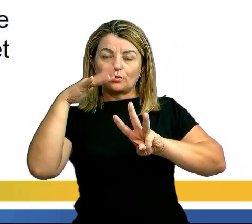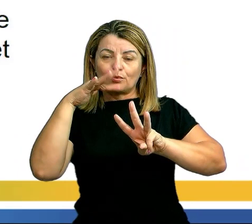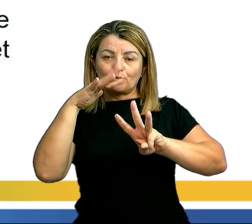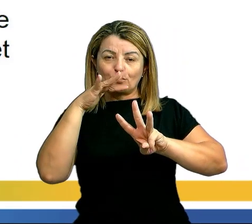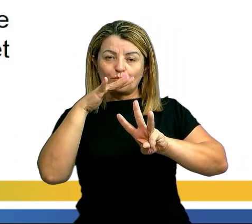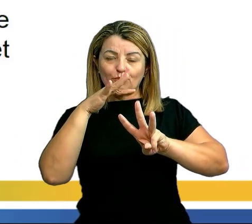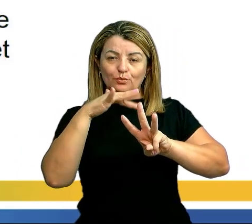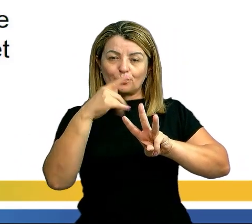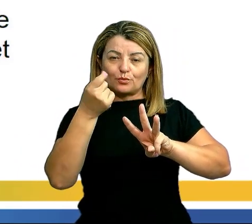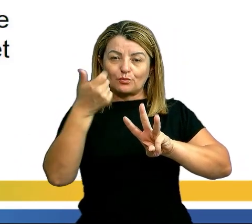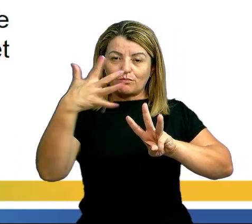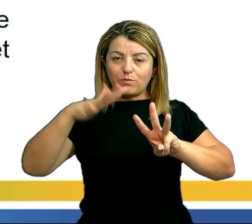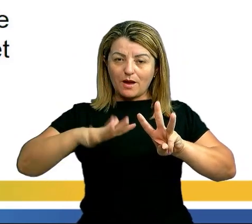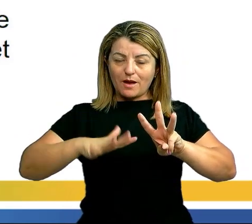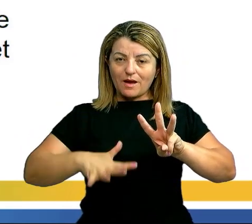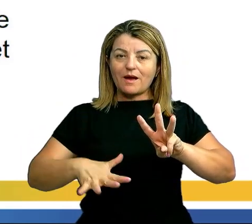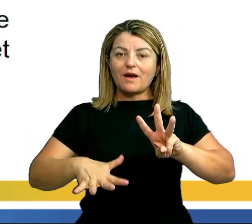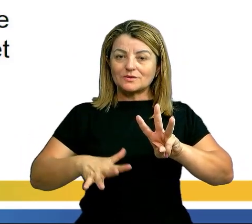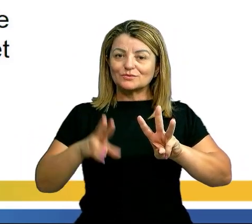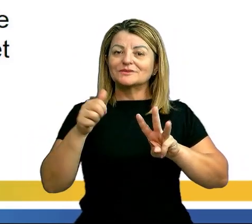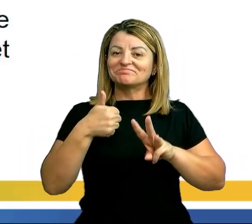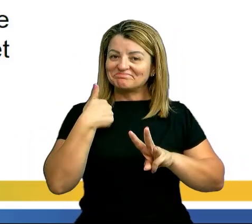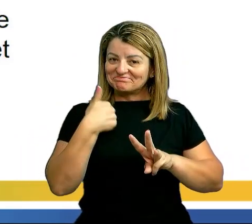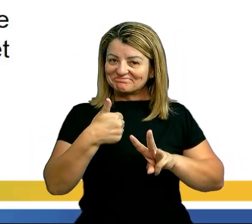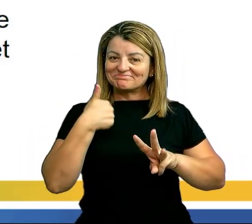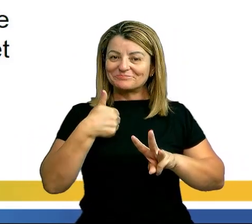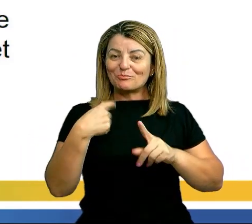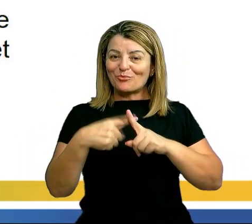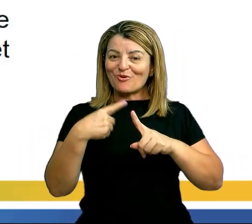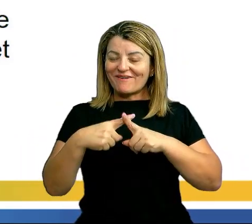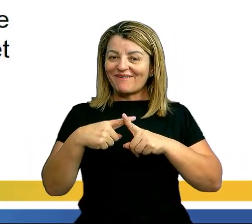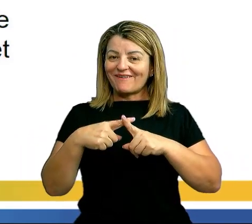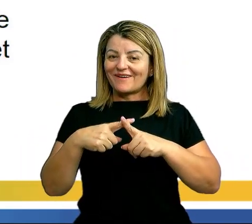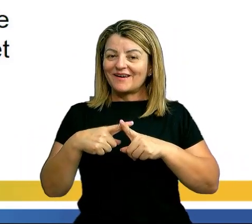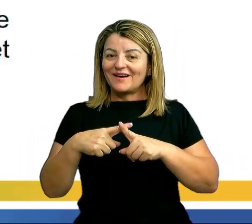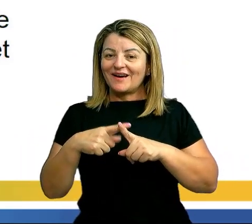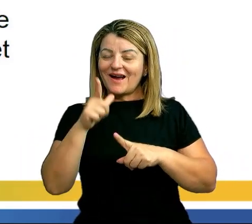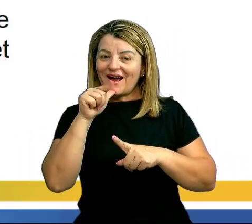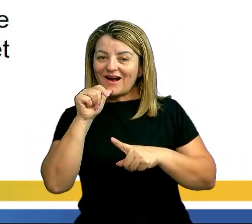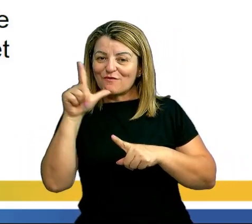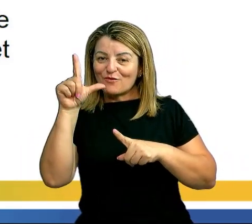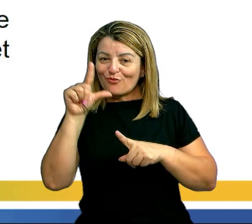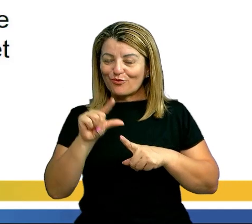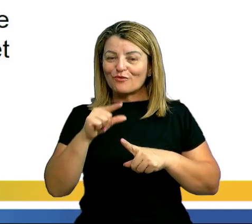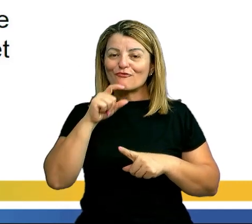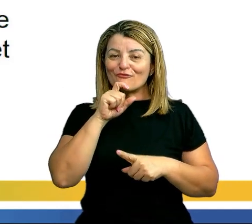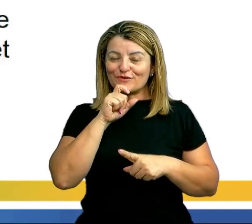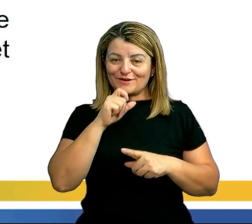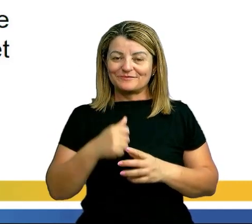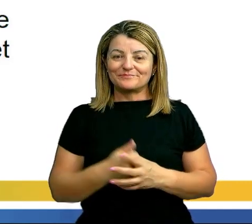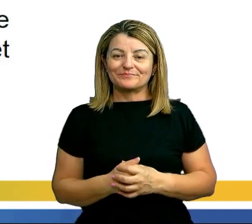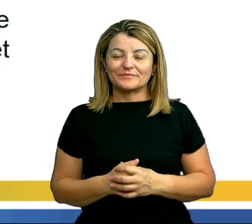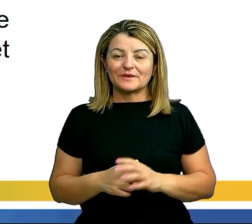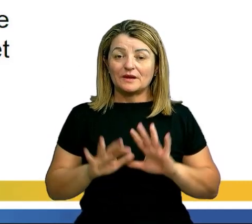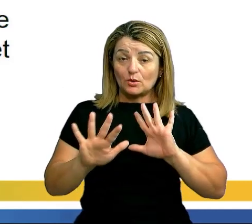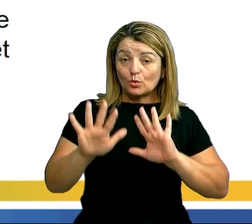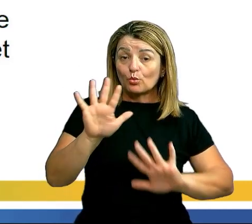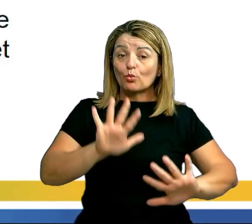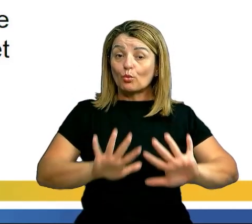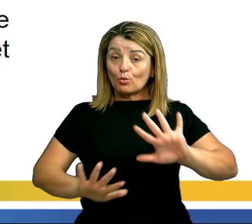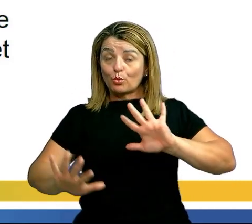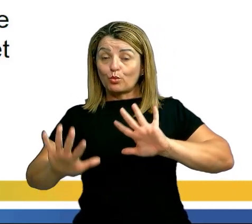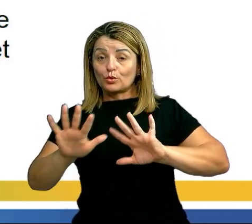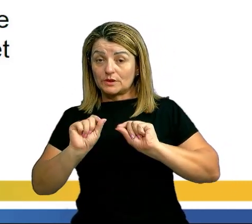funcionou surpreendentemente bem, seu construtor desejou divulgar os resultados na internet, tendo cuidado